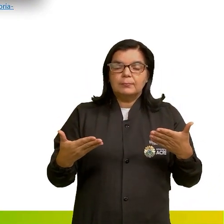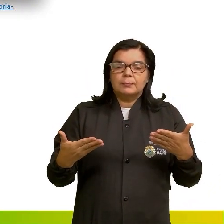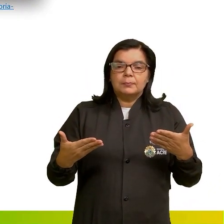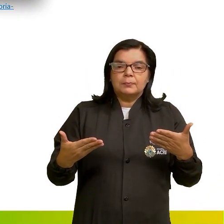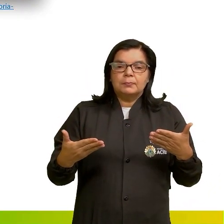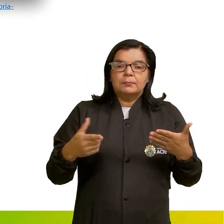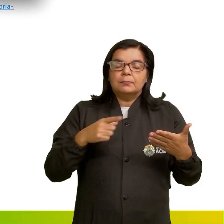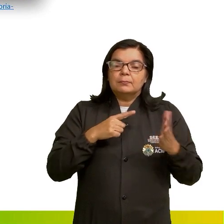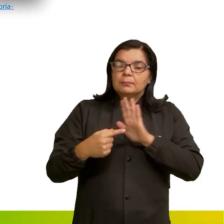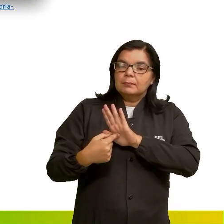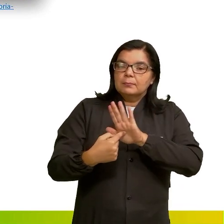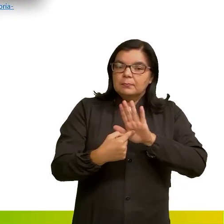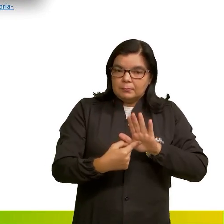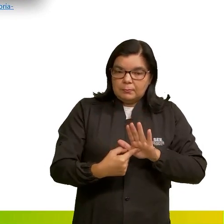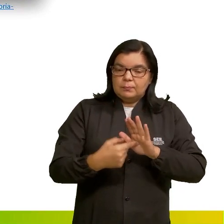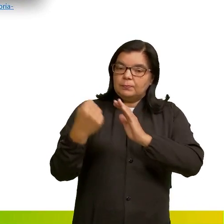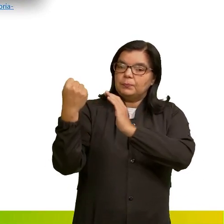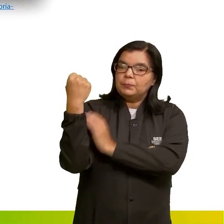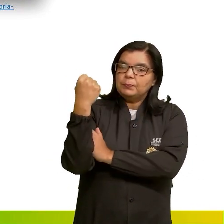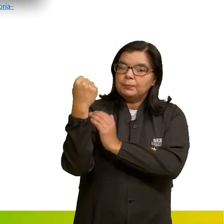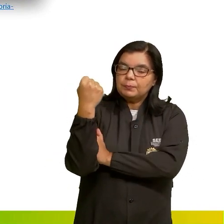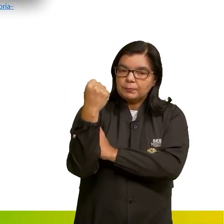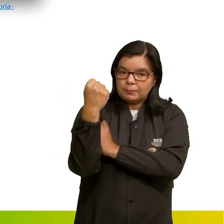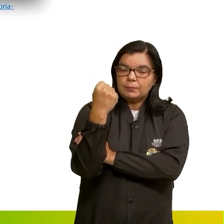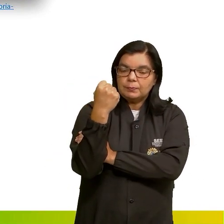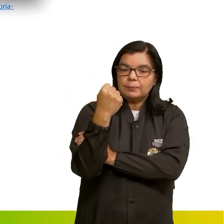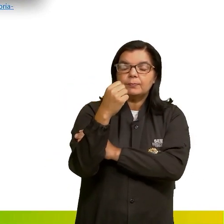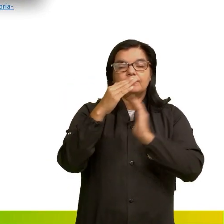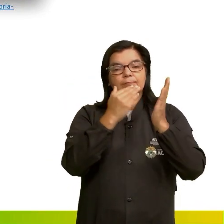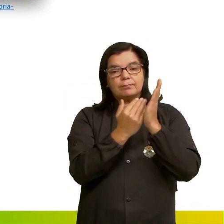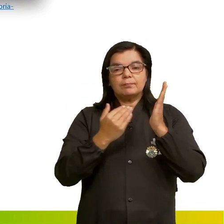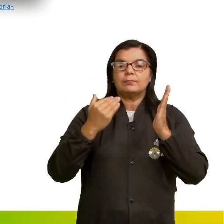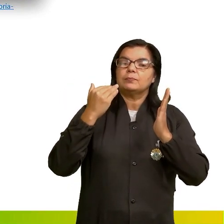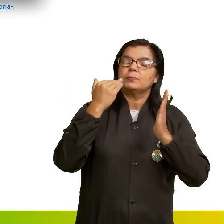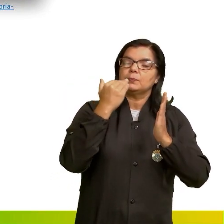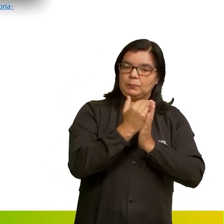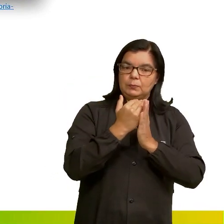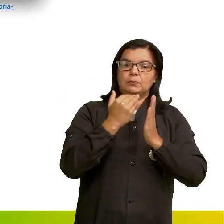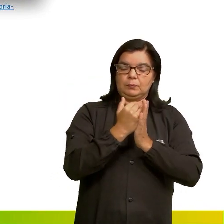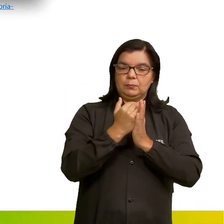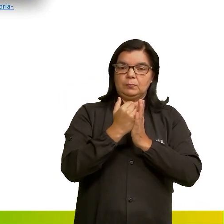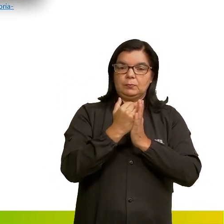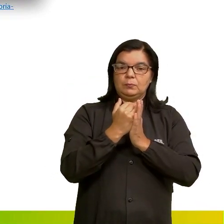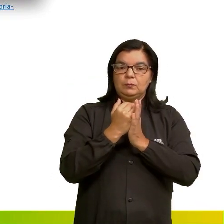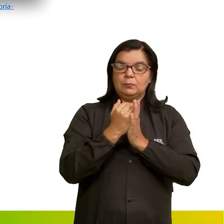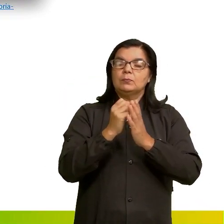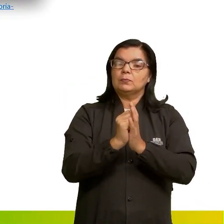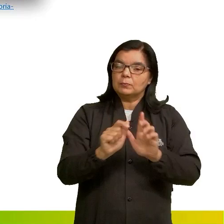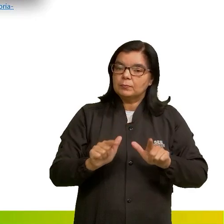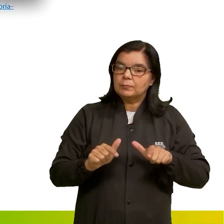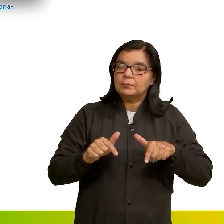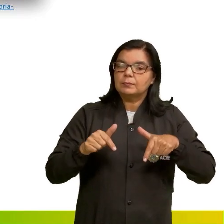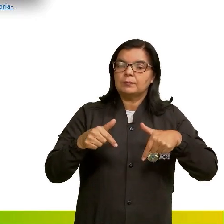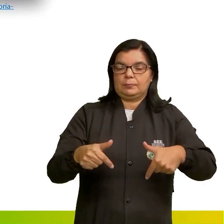se reportando e fortalecendo ainda mais a atuação dos